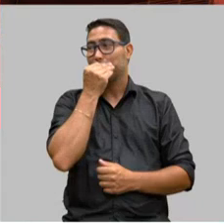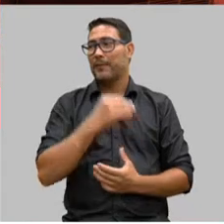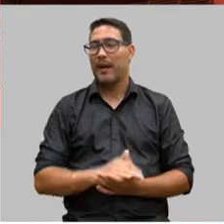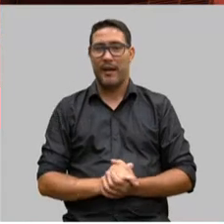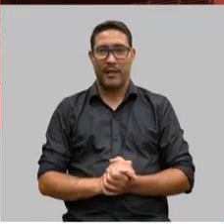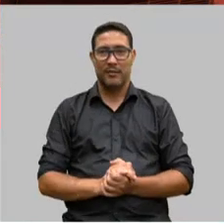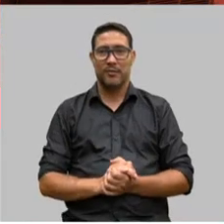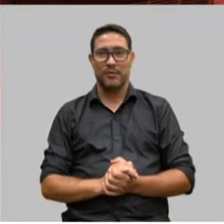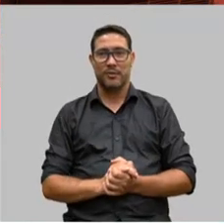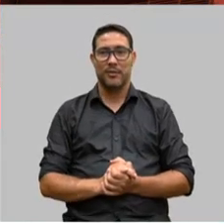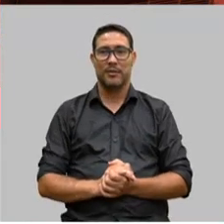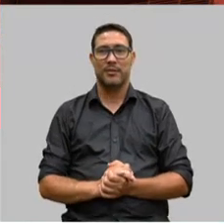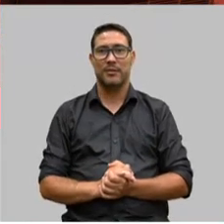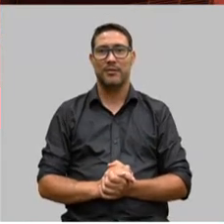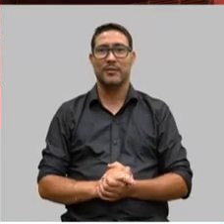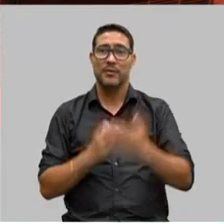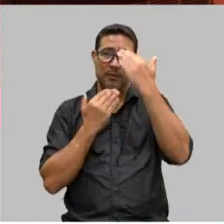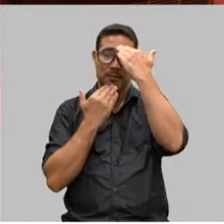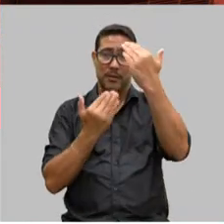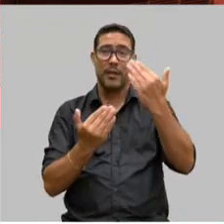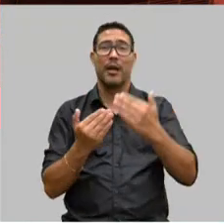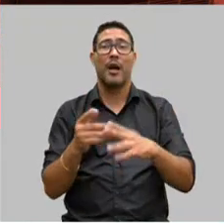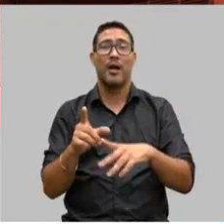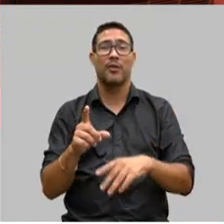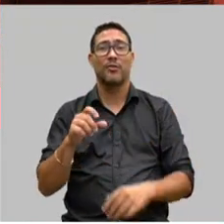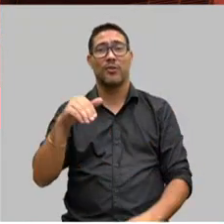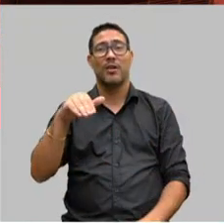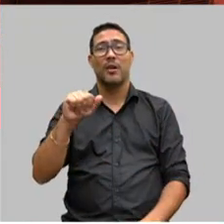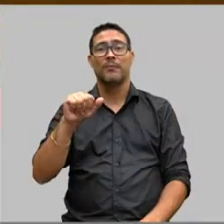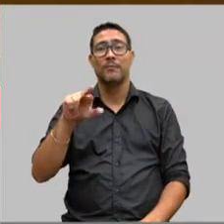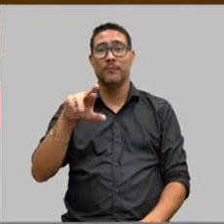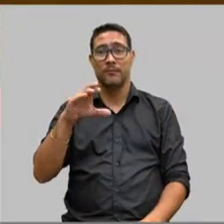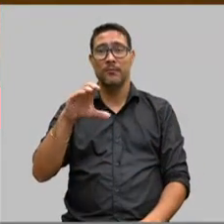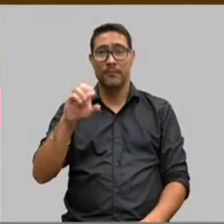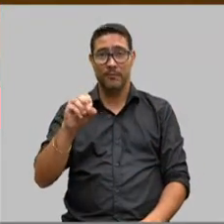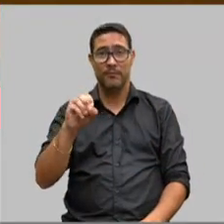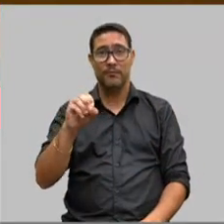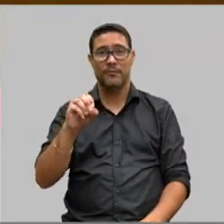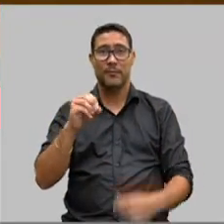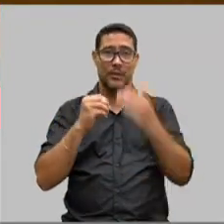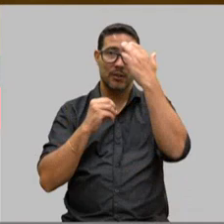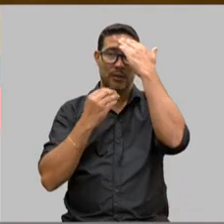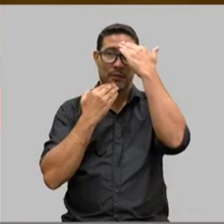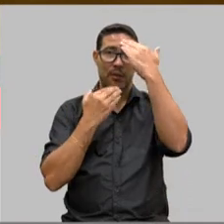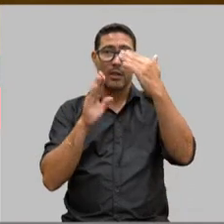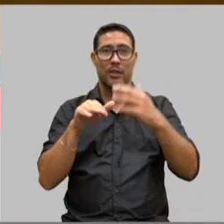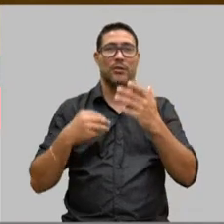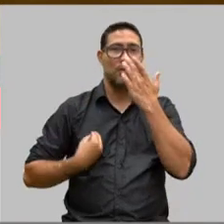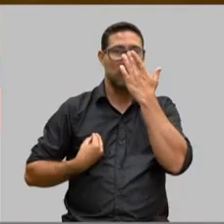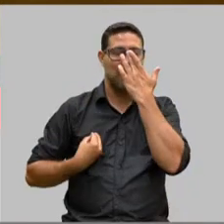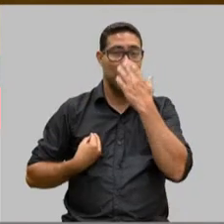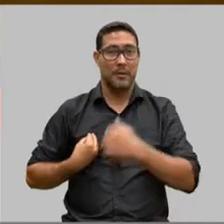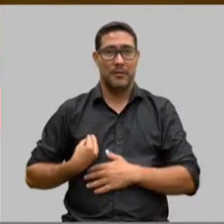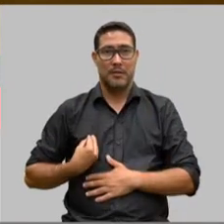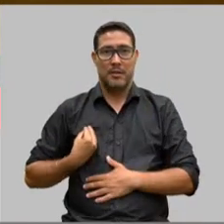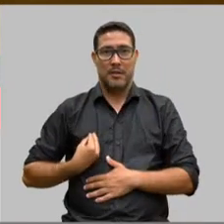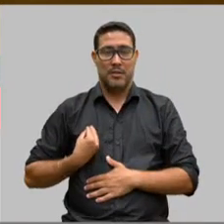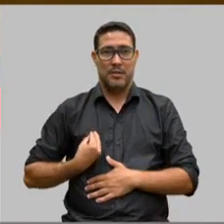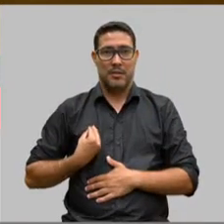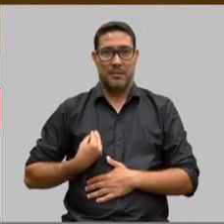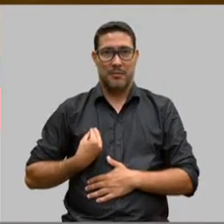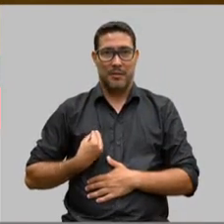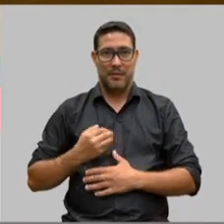Obrigado, doutor Marcos Vinícius. Obrigado por sua participação. E eu ainda